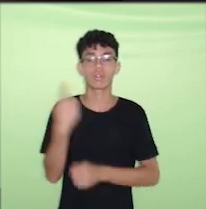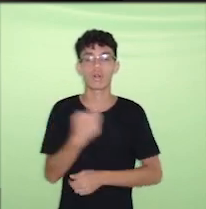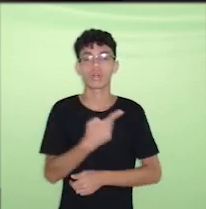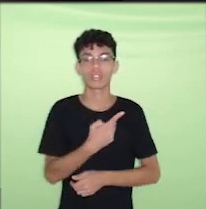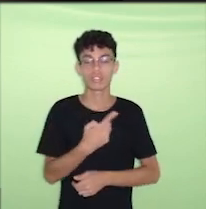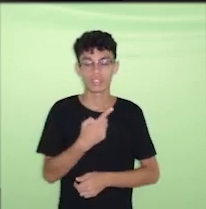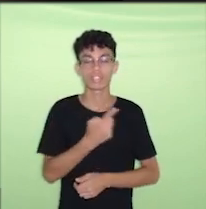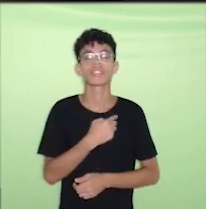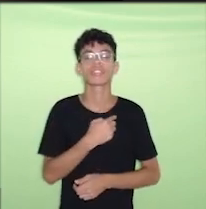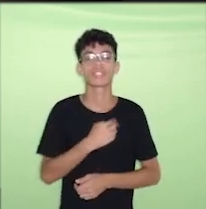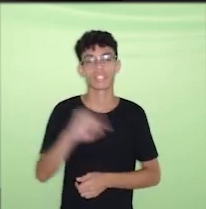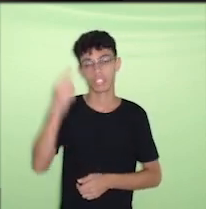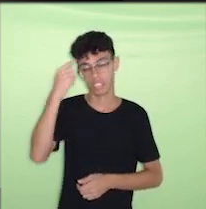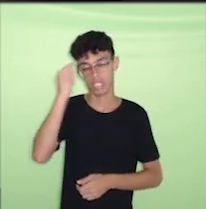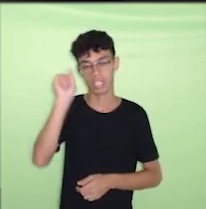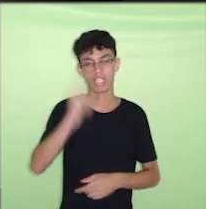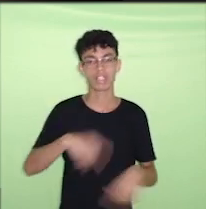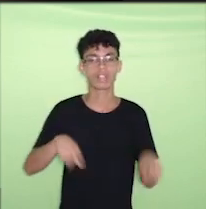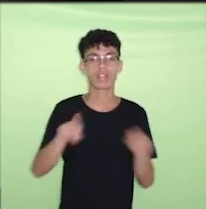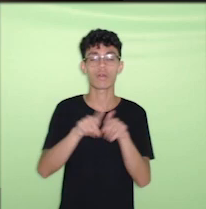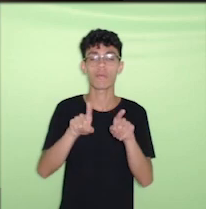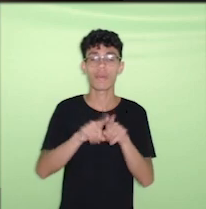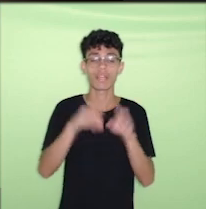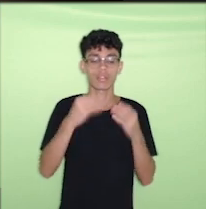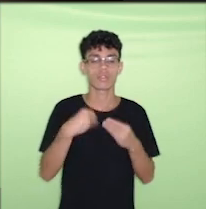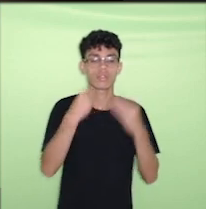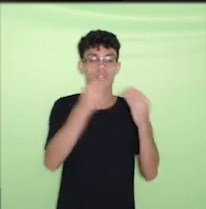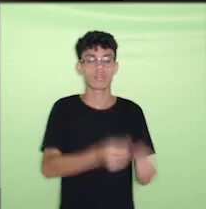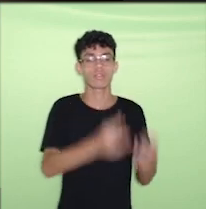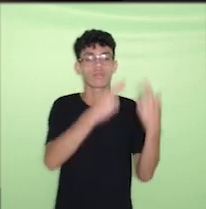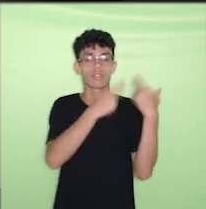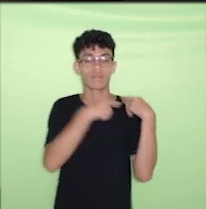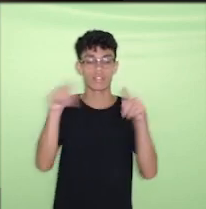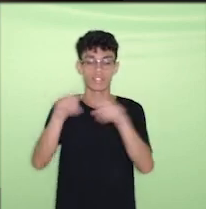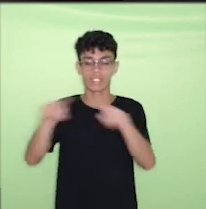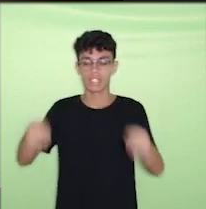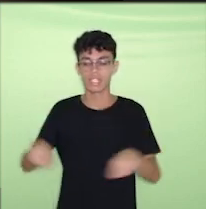atualíssimas proposições que lhe foi concedido o cargo de vigilante de sua classe.